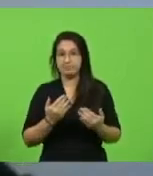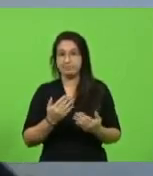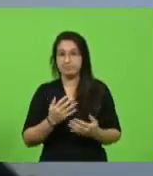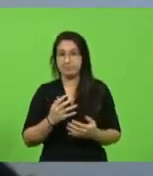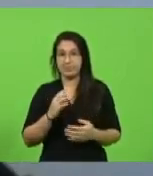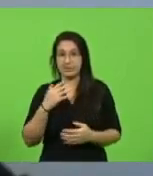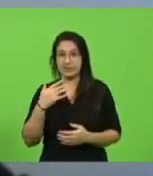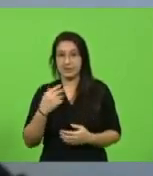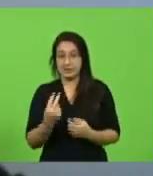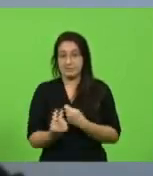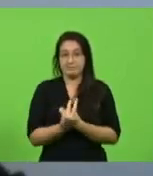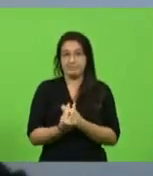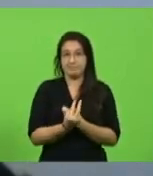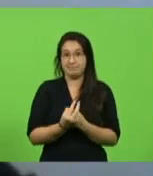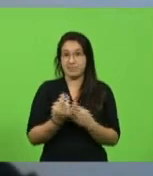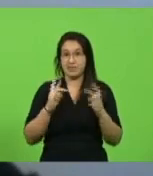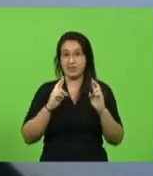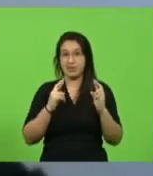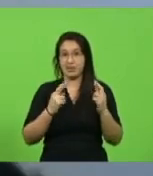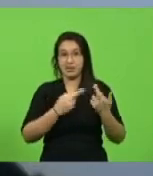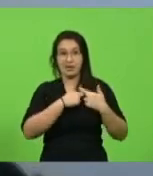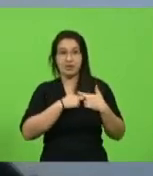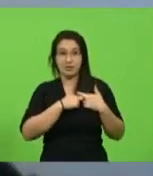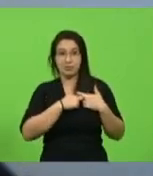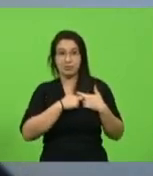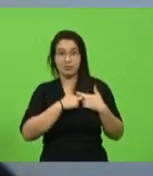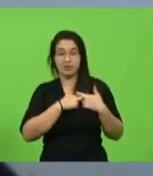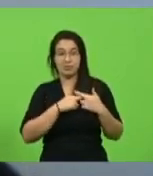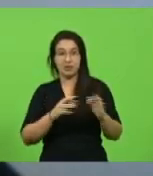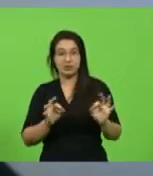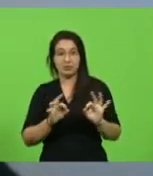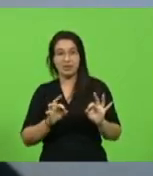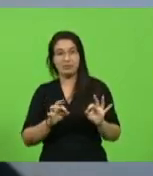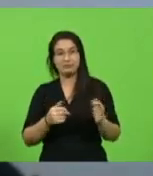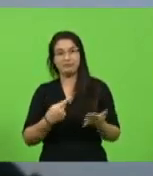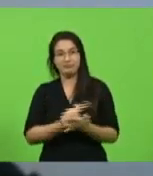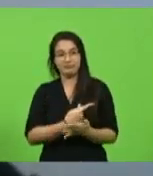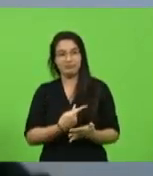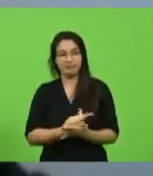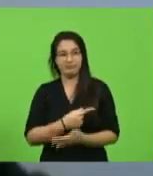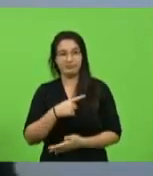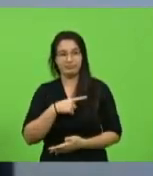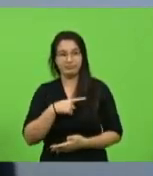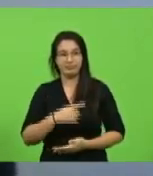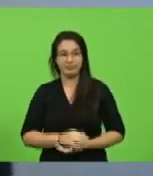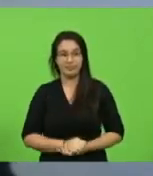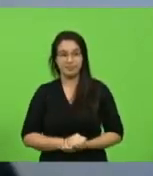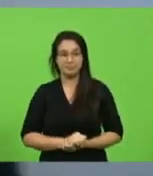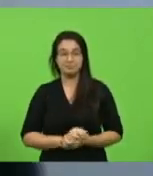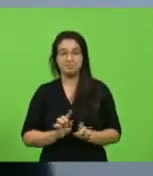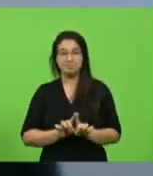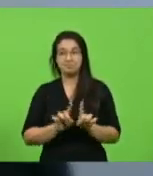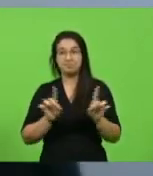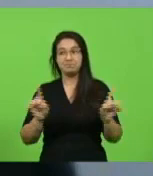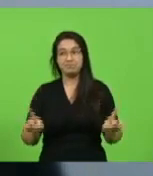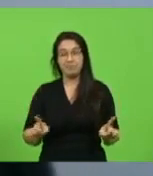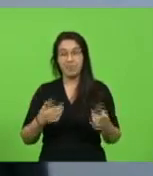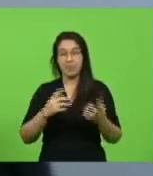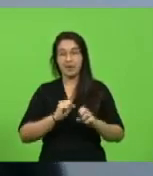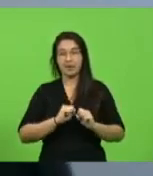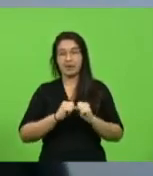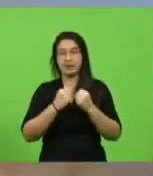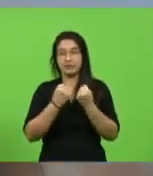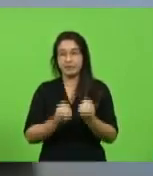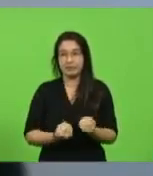própria responsabilidade, ou melhor, irresponsabilidade. Mas ainda assim, a defesa se apega